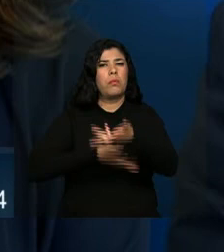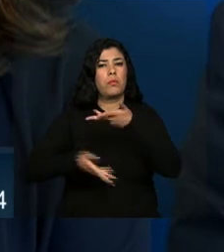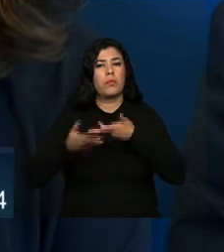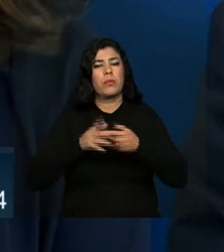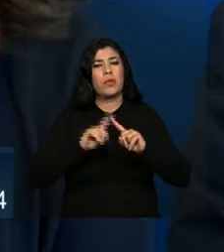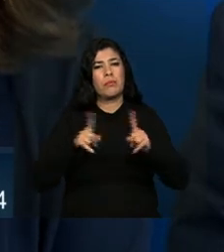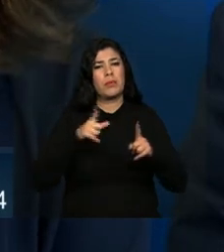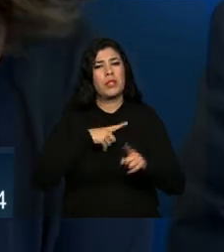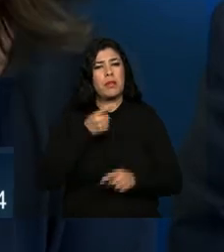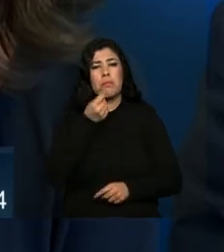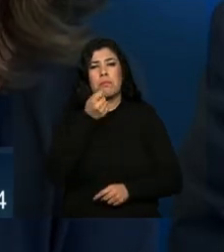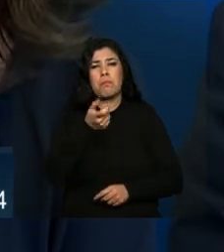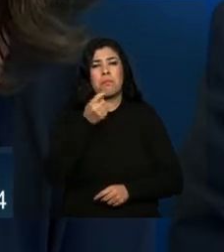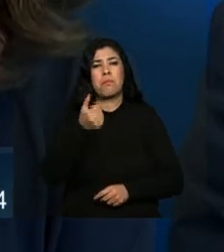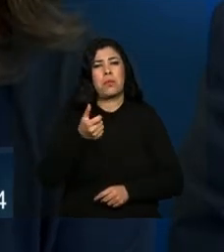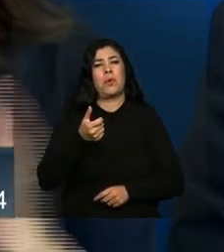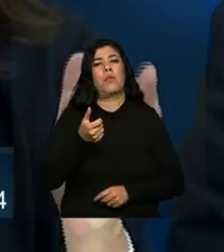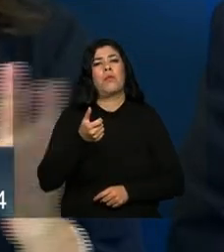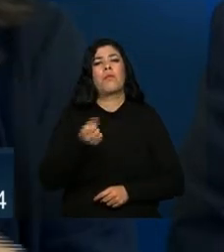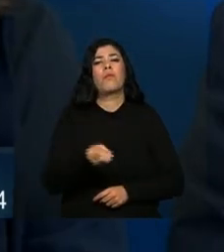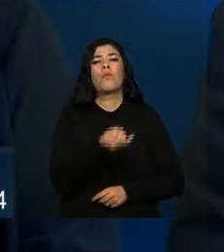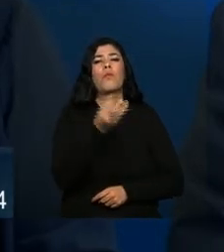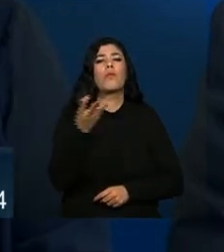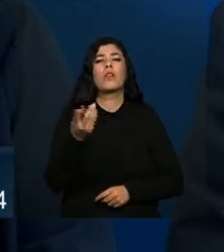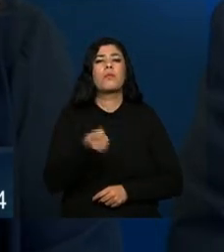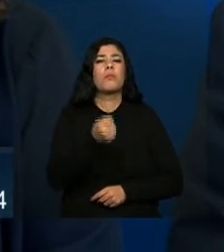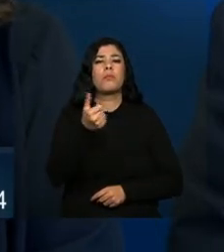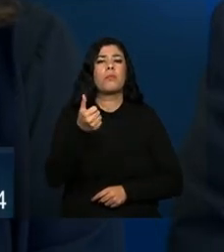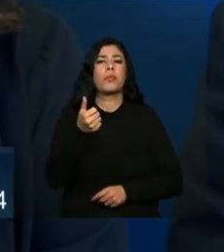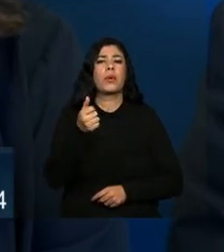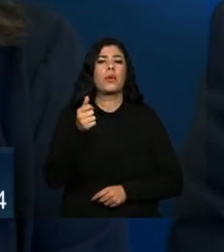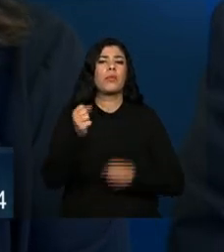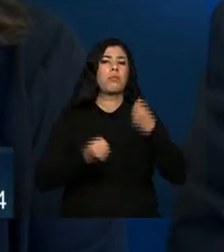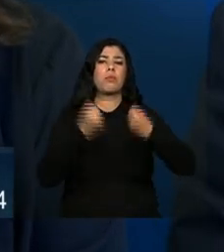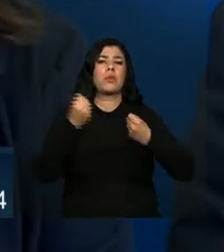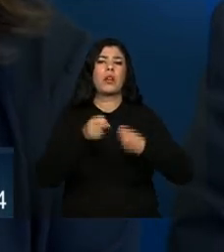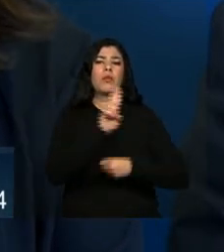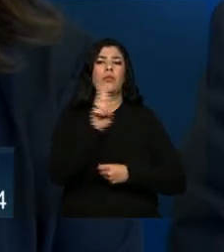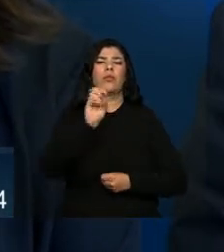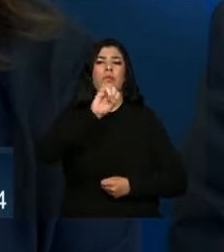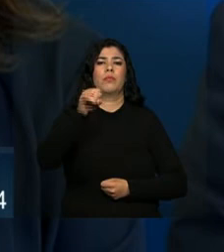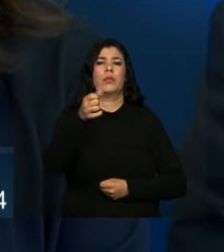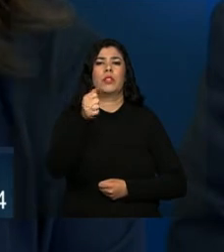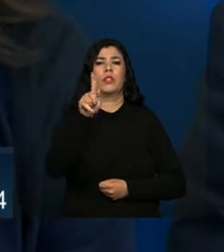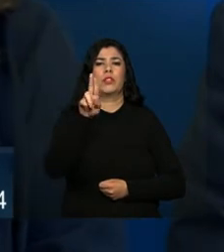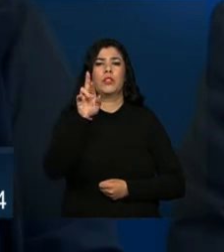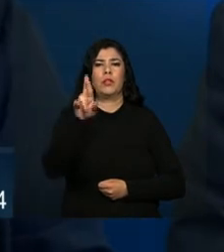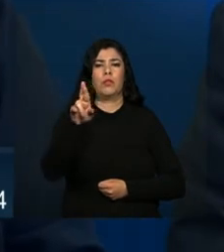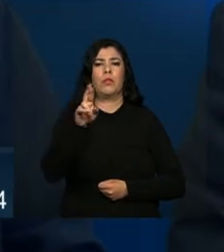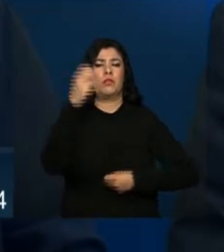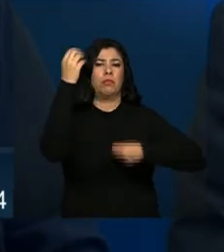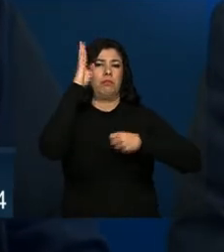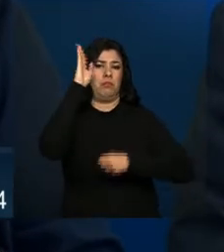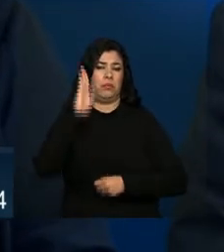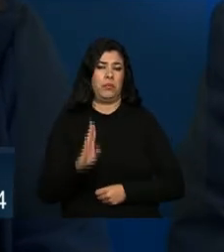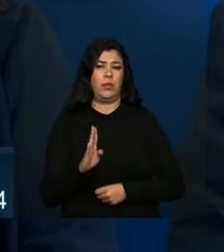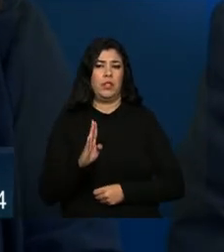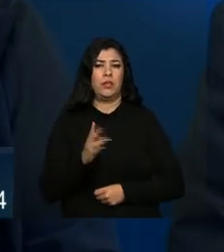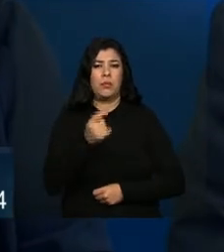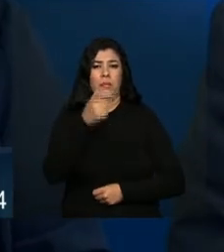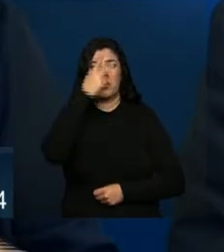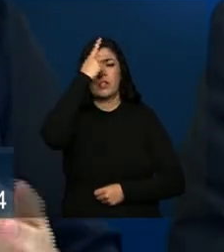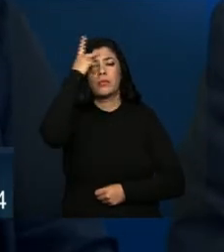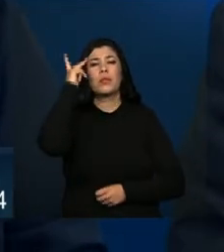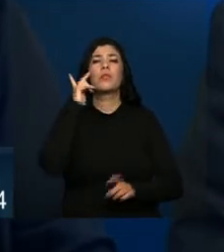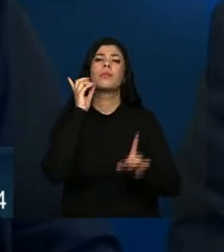que também tem pouquíssimas unidades no Brasil então a além da campanha pública encontrar esse proprietários